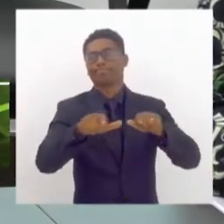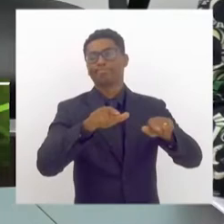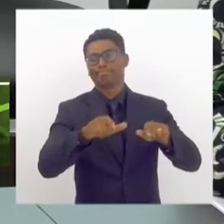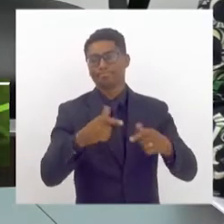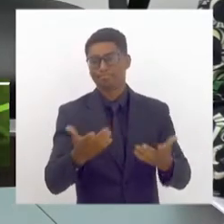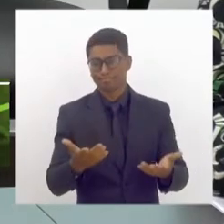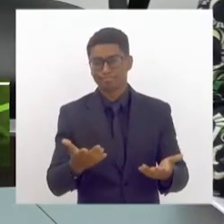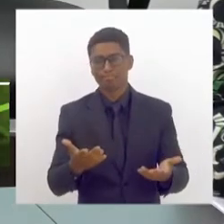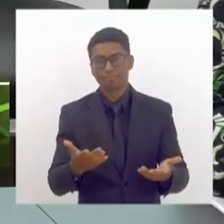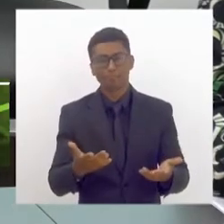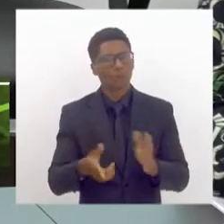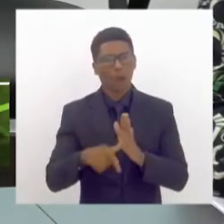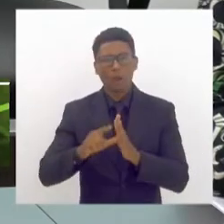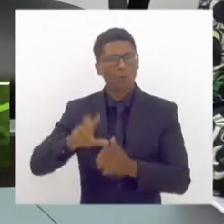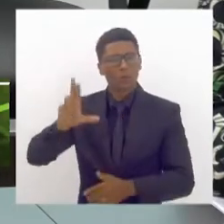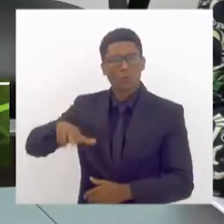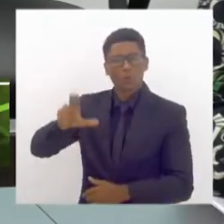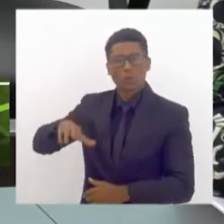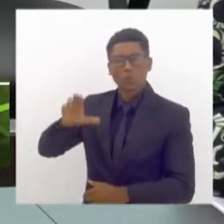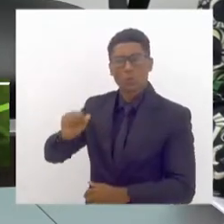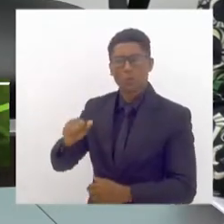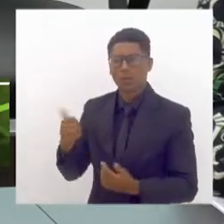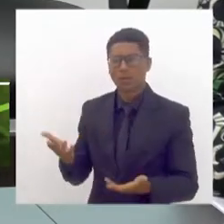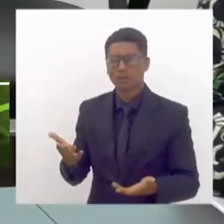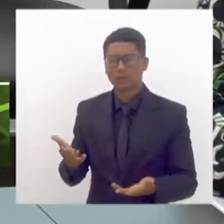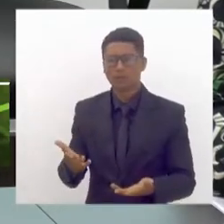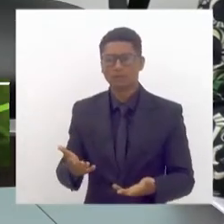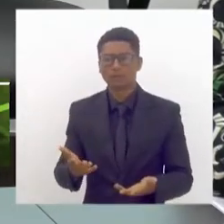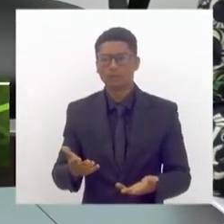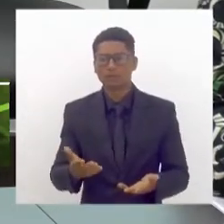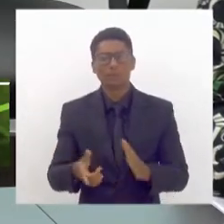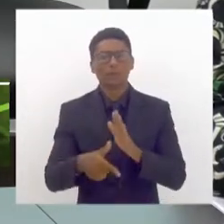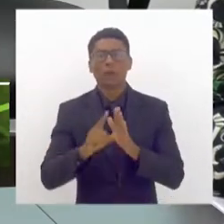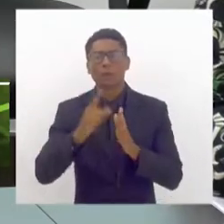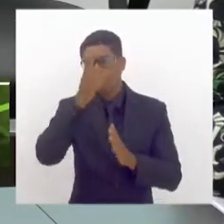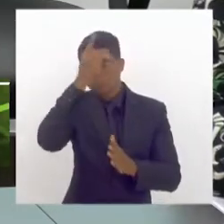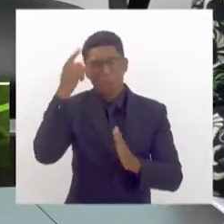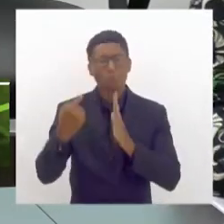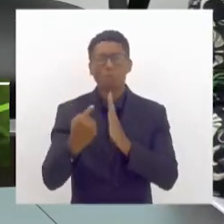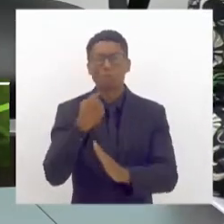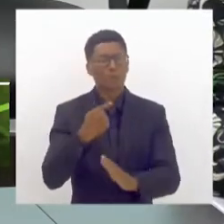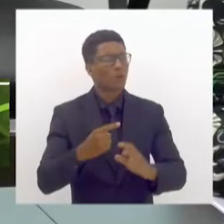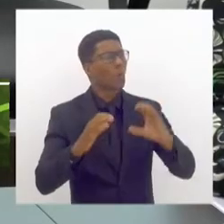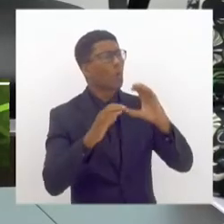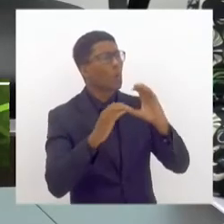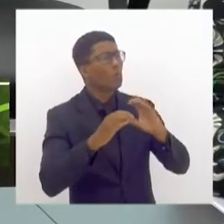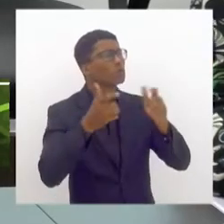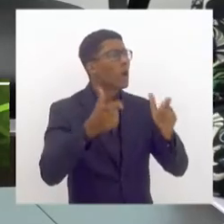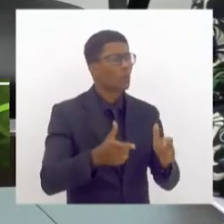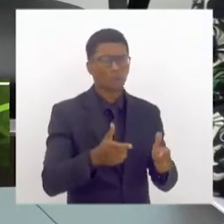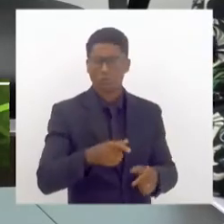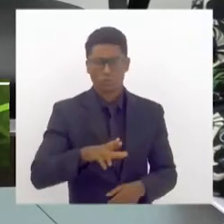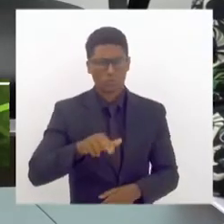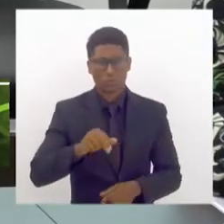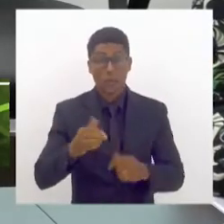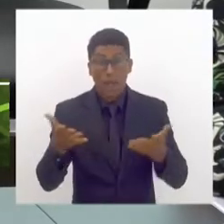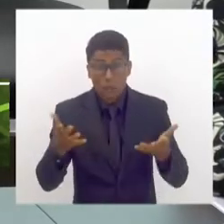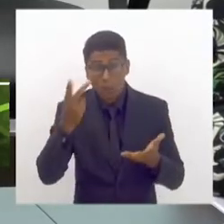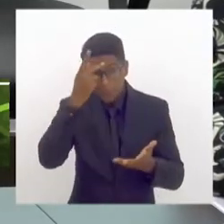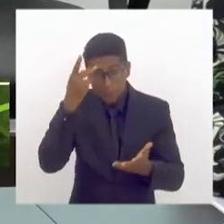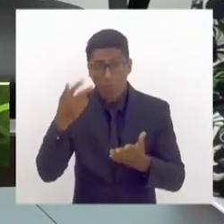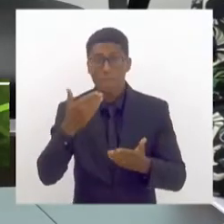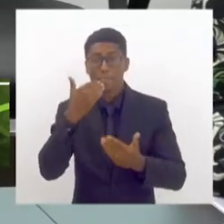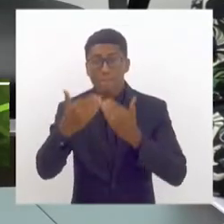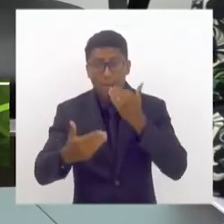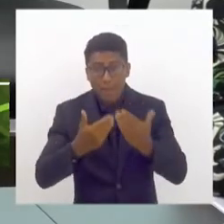nem de qual órgão tem concursos ou programas abertos. A gente tem recebido pedidos de emprego e são